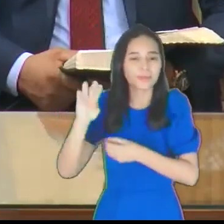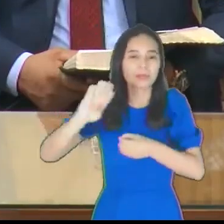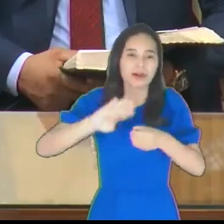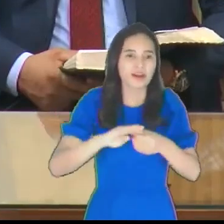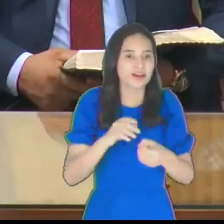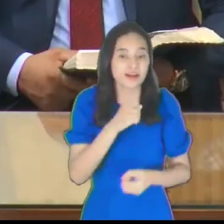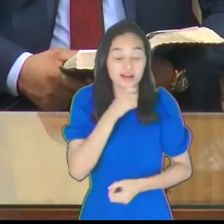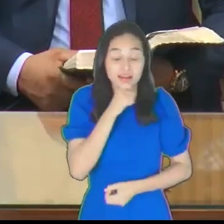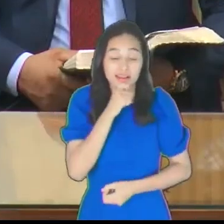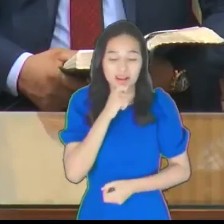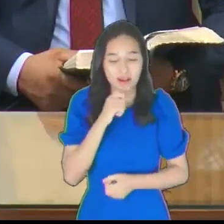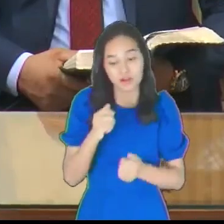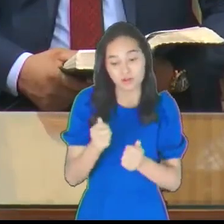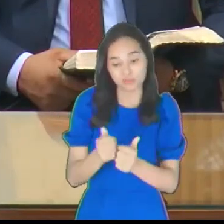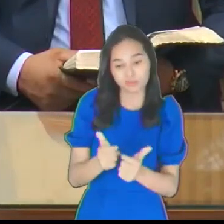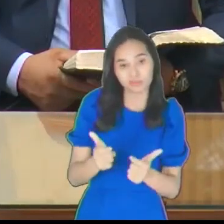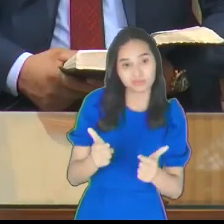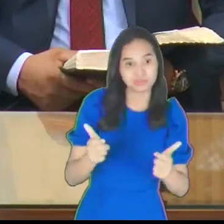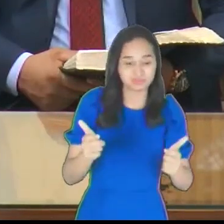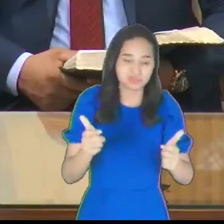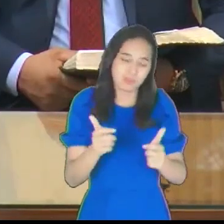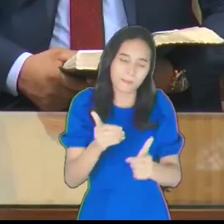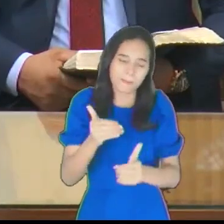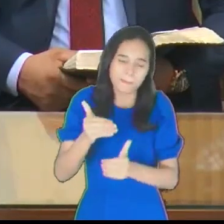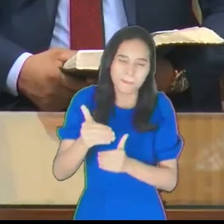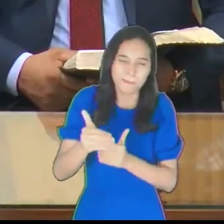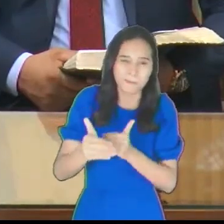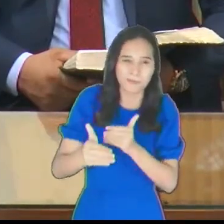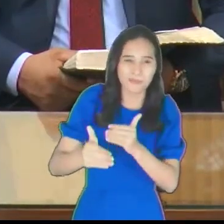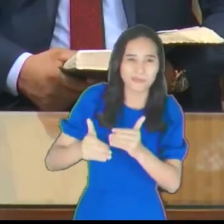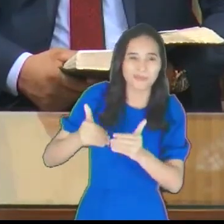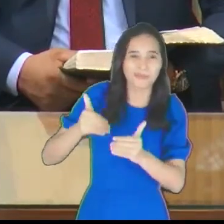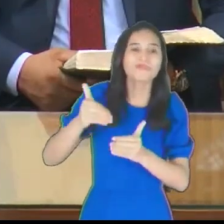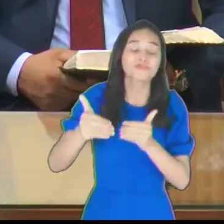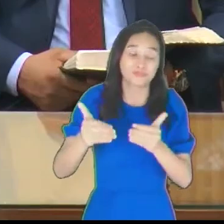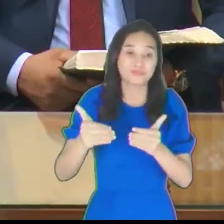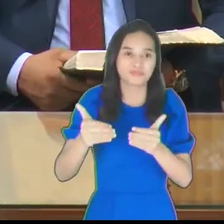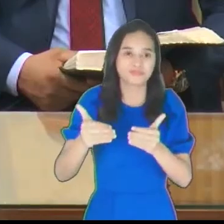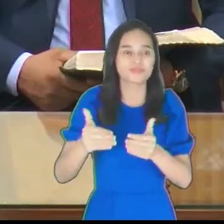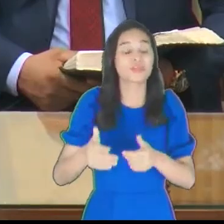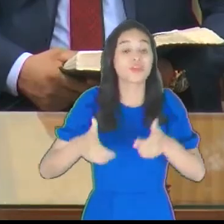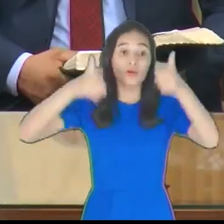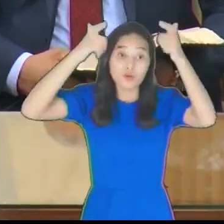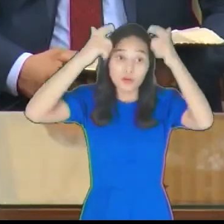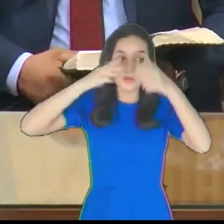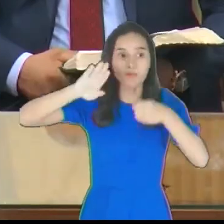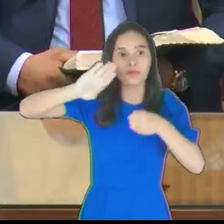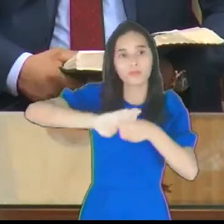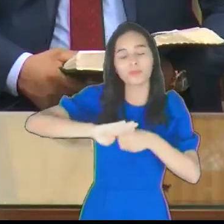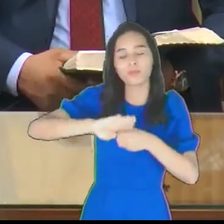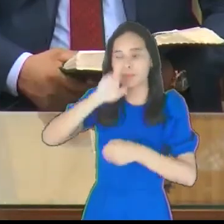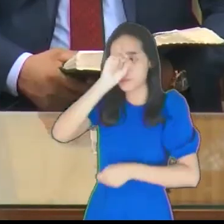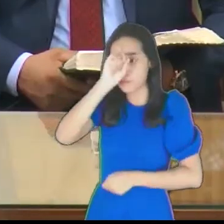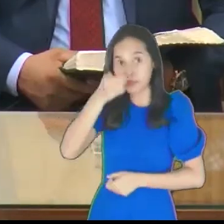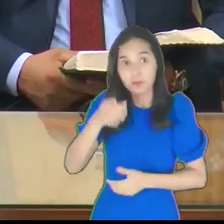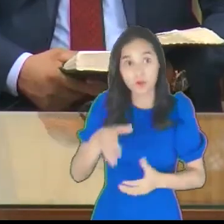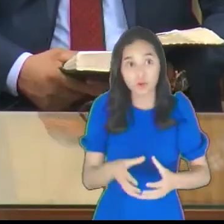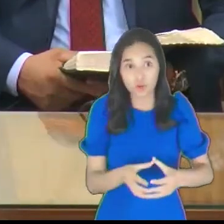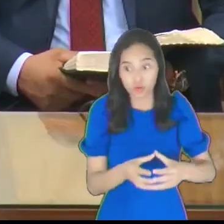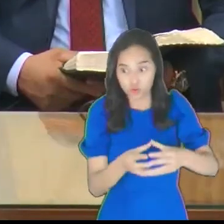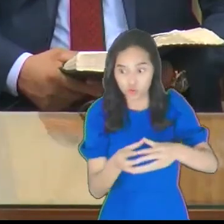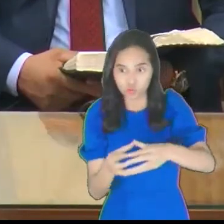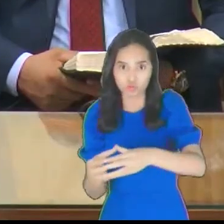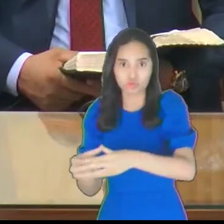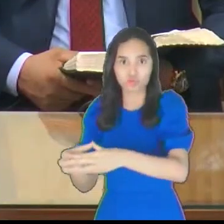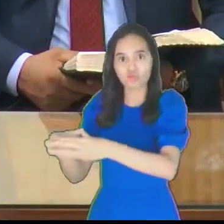estava começando a se expandir. E o rei da Babilônia mandou uma comissão